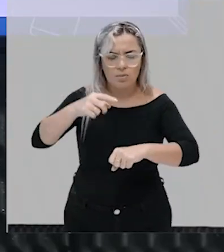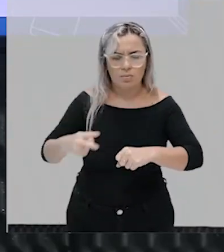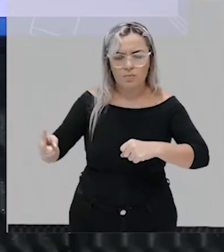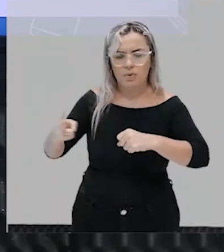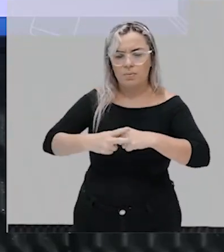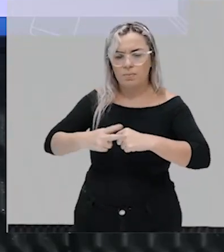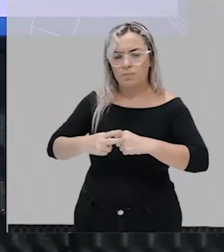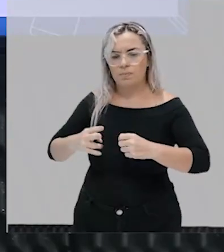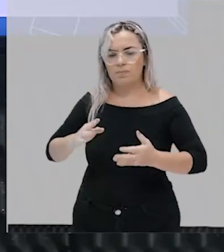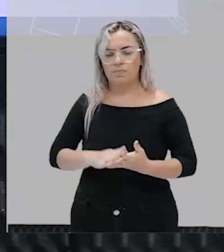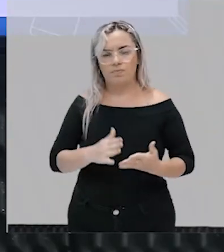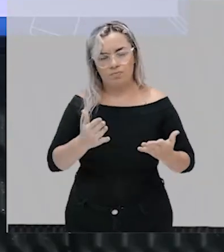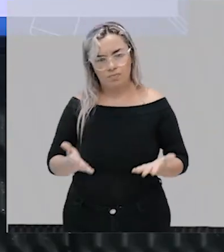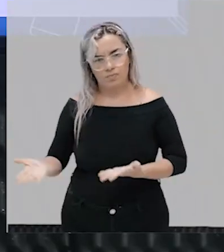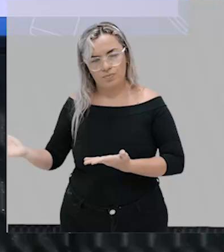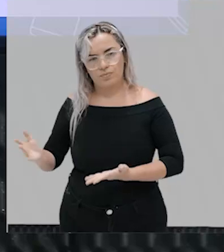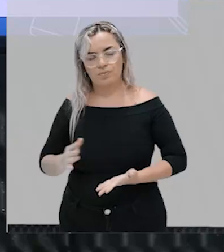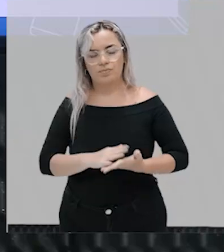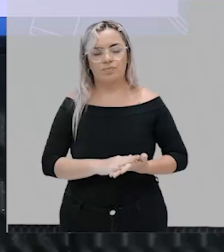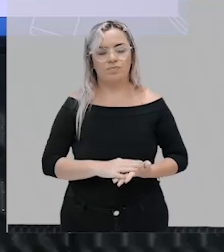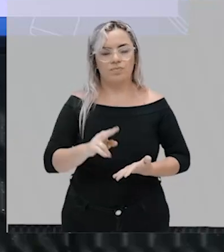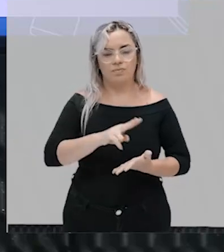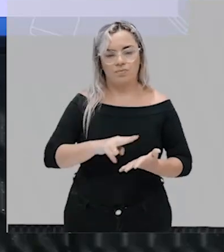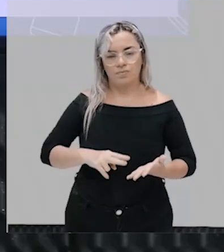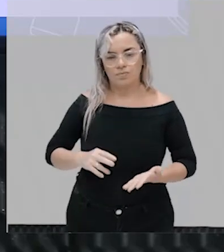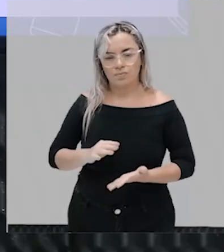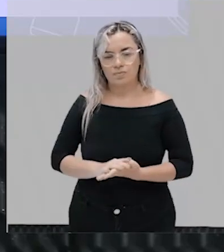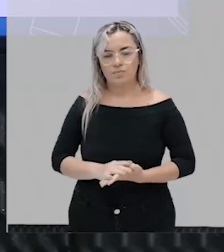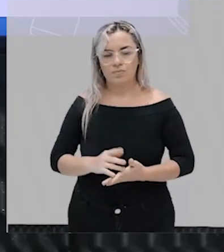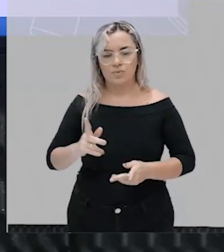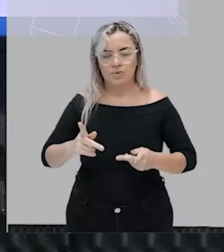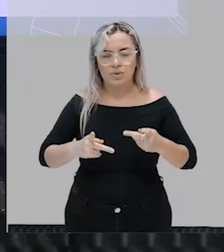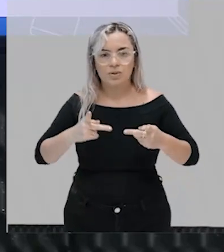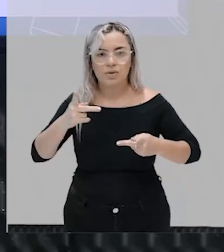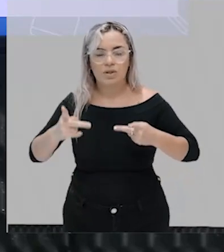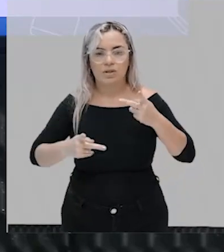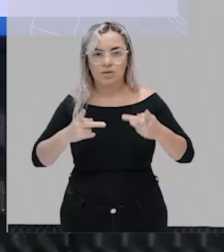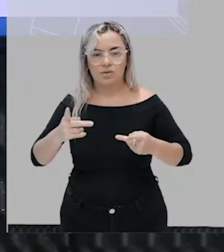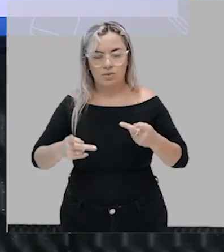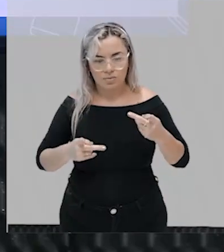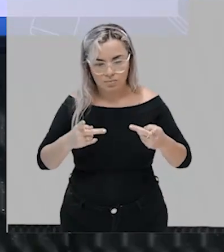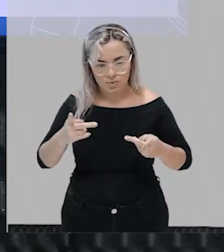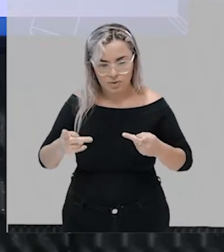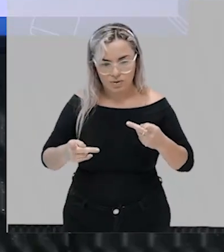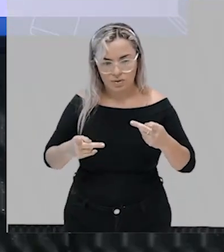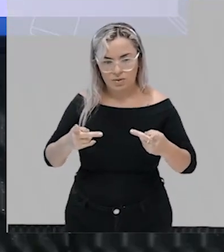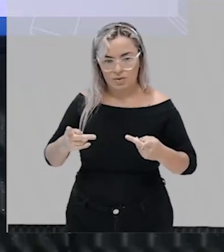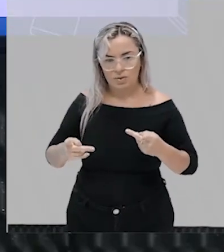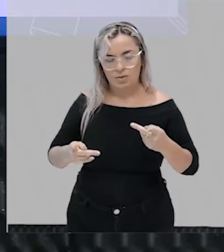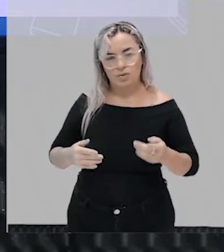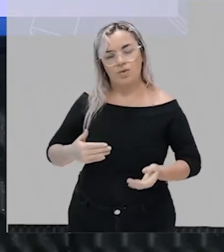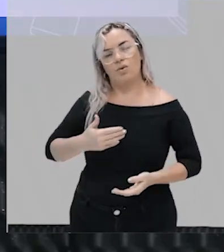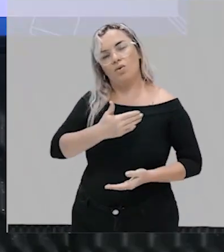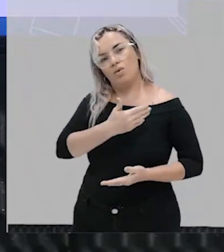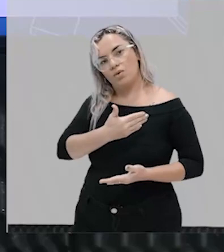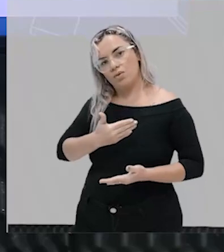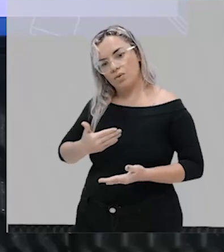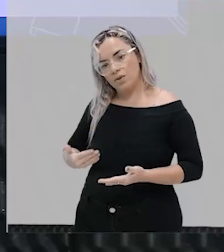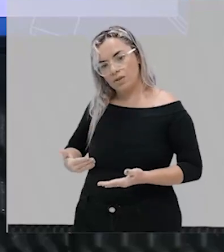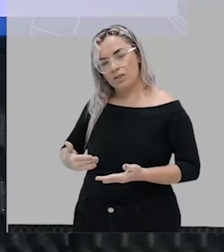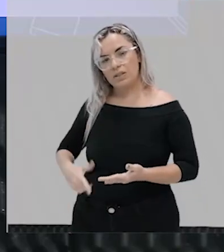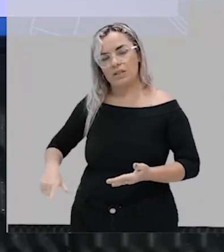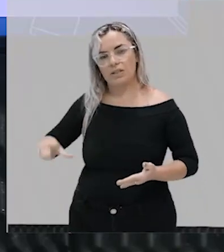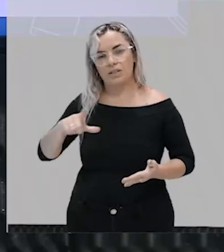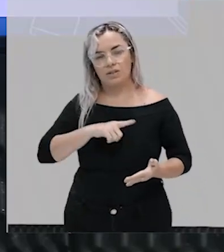Comenta-se que se o governo, se fosse o verbo ter, seria se o governo tiver. Então, o verbo manter vai